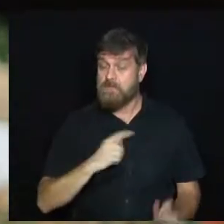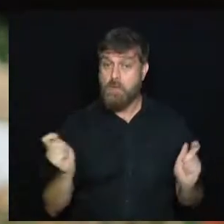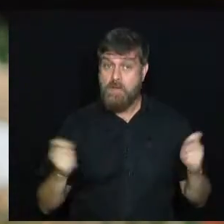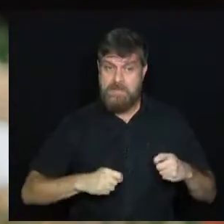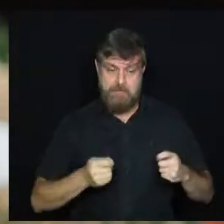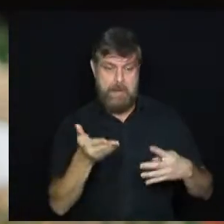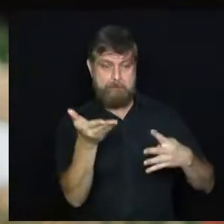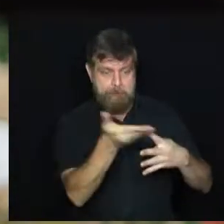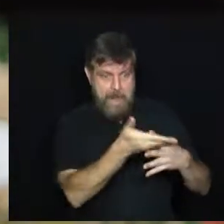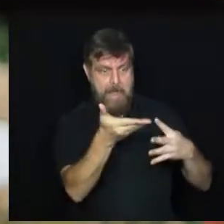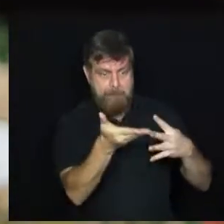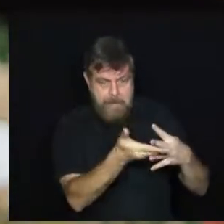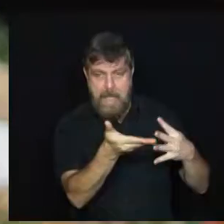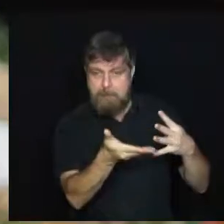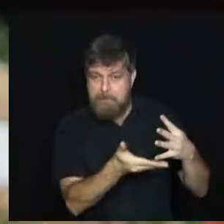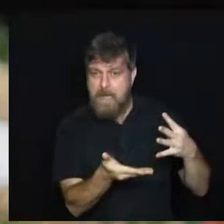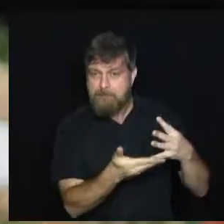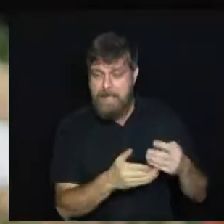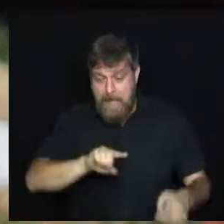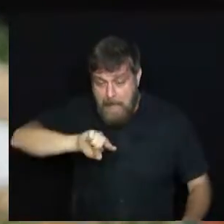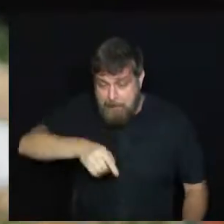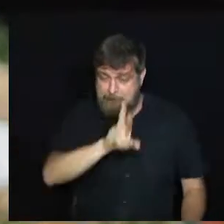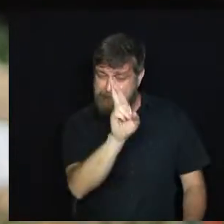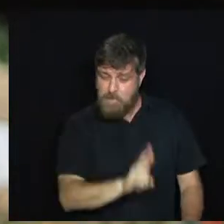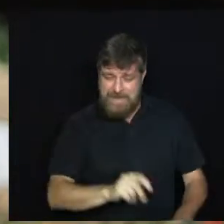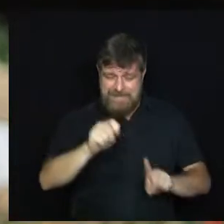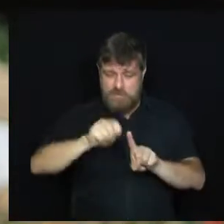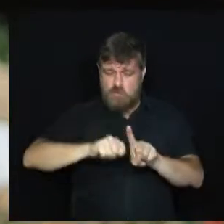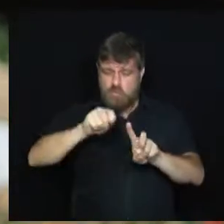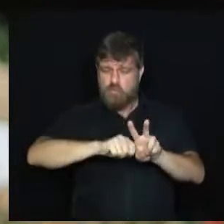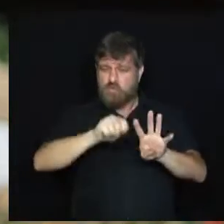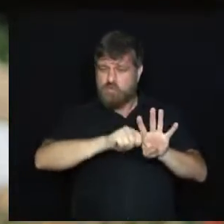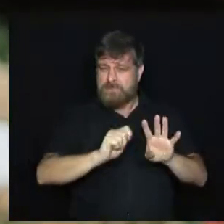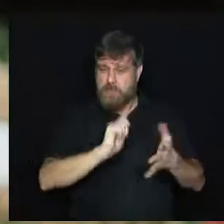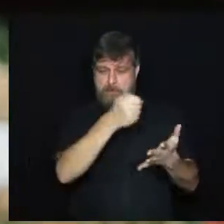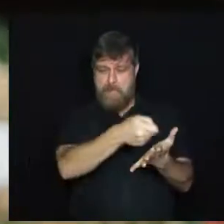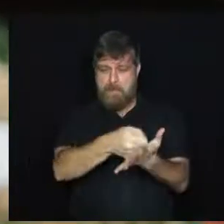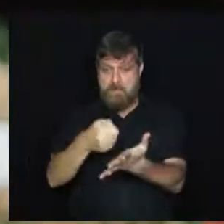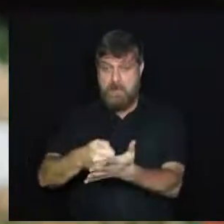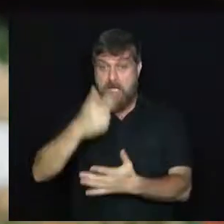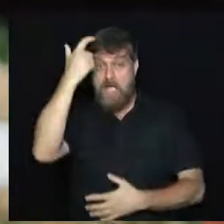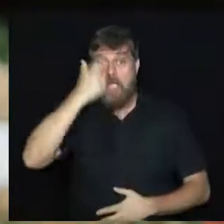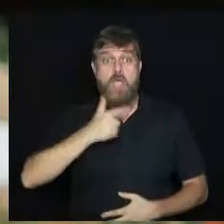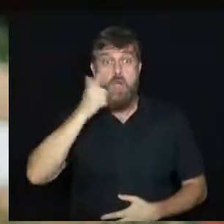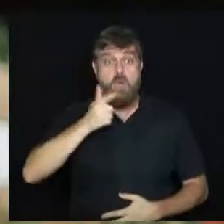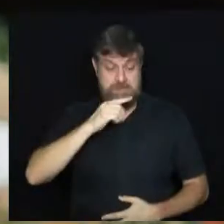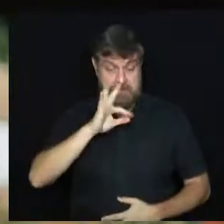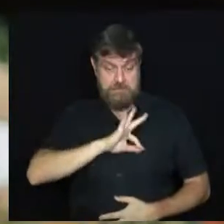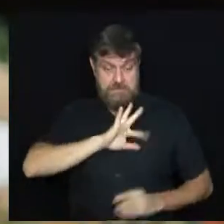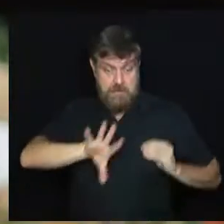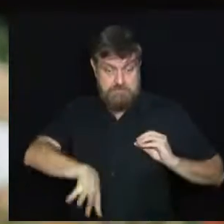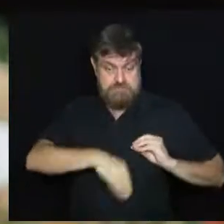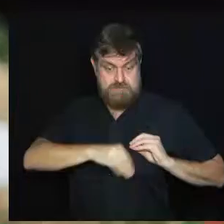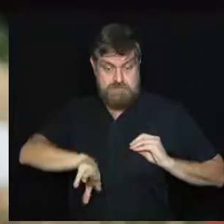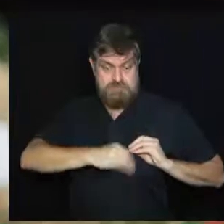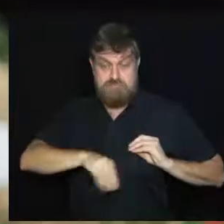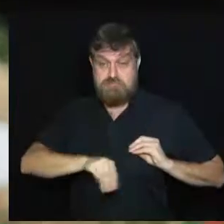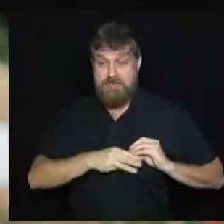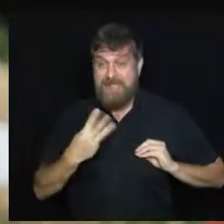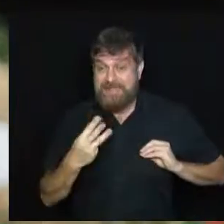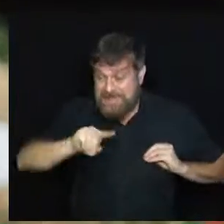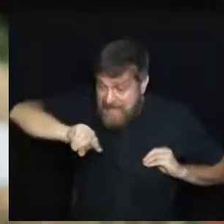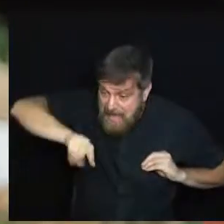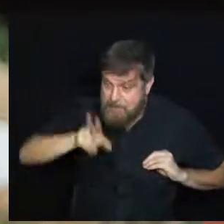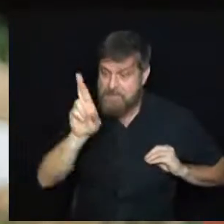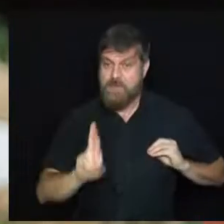supondo que eu consiga pagar 1.000 reais por mês nesse carro e eu vou aumentar a minha receita em 2.000, 3.000 reais em função,